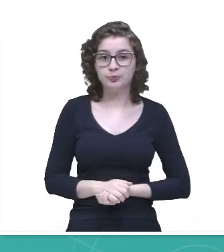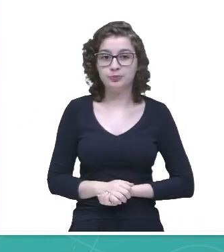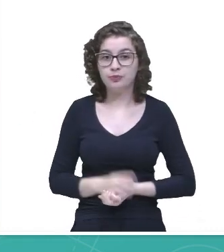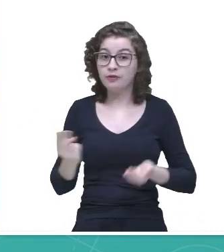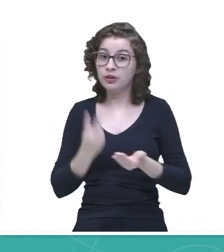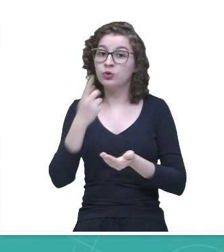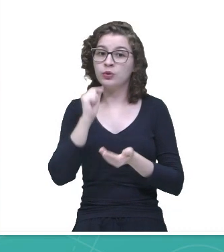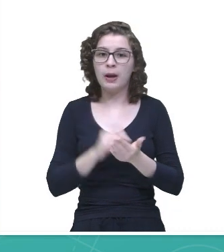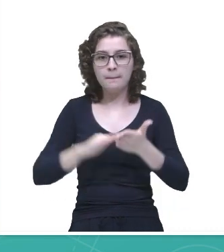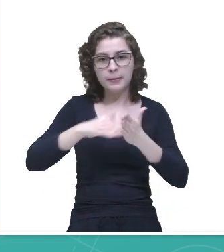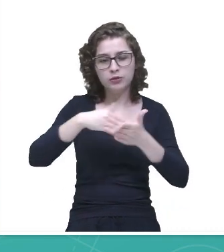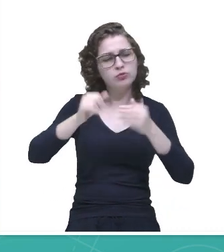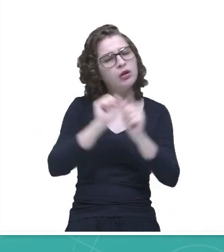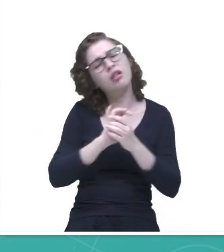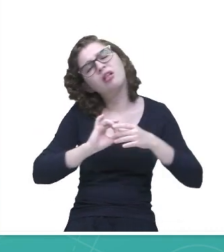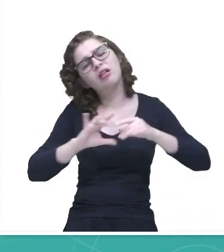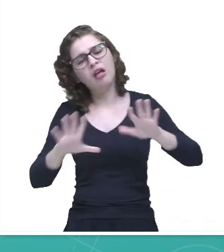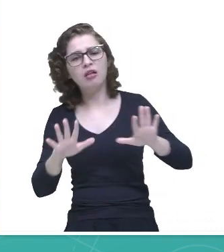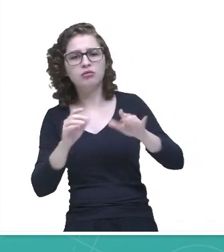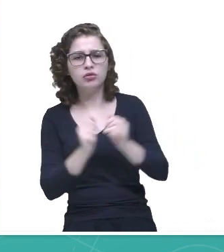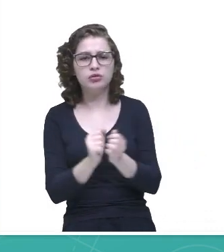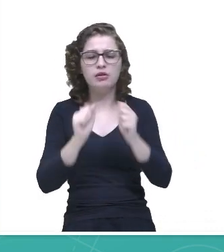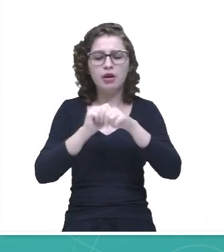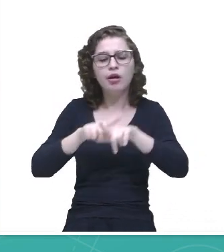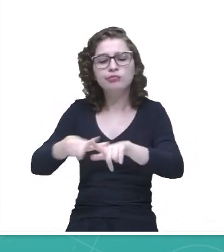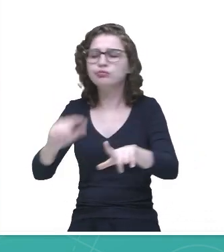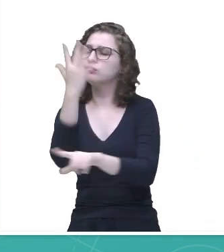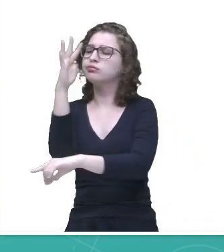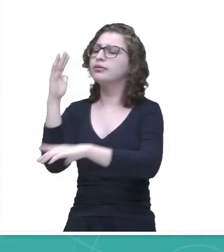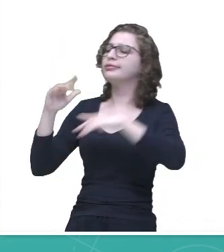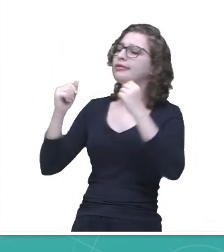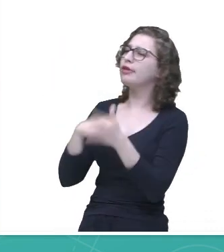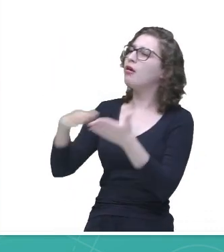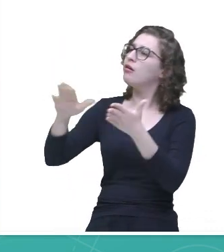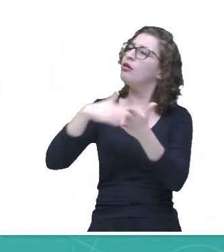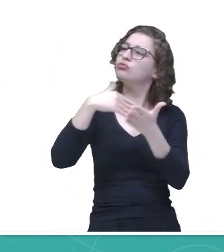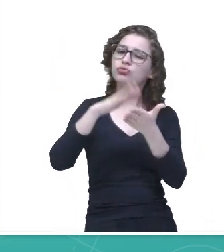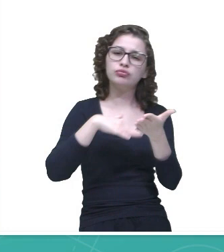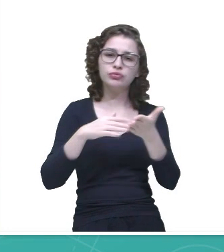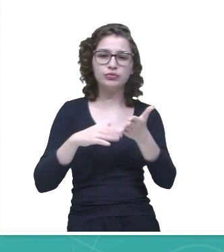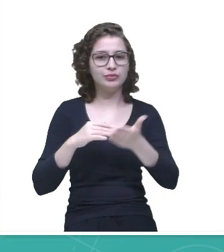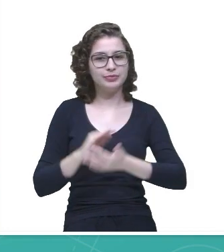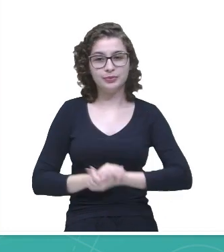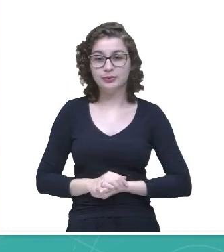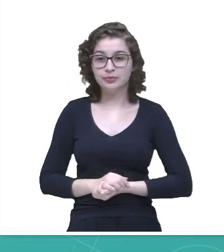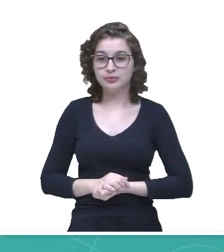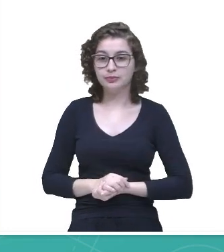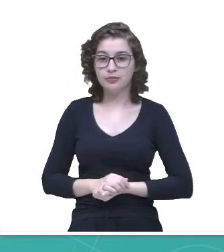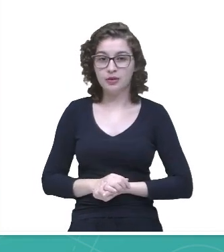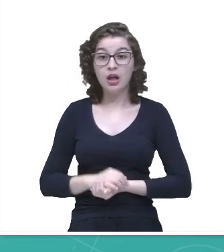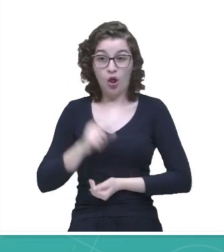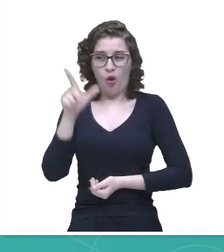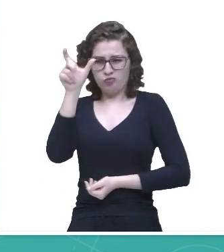pela pintura feita ao ar livre e não em estúdios fechados, por exemplo. Existe um único artista que do impressionismo